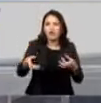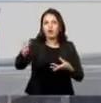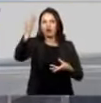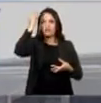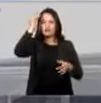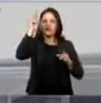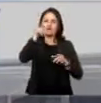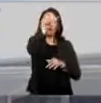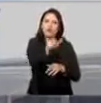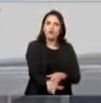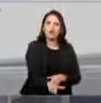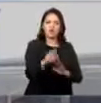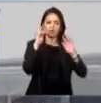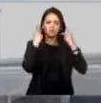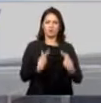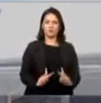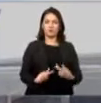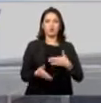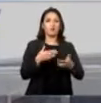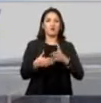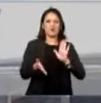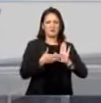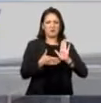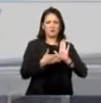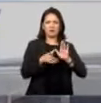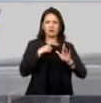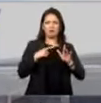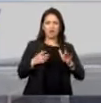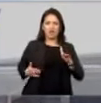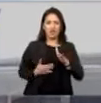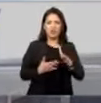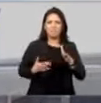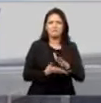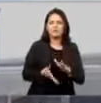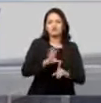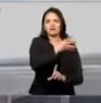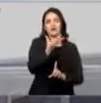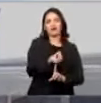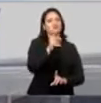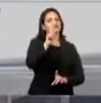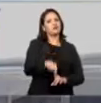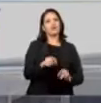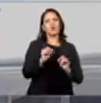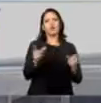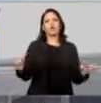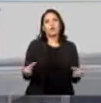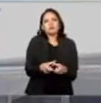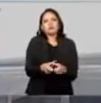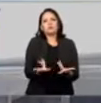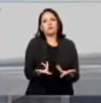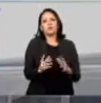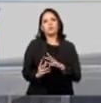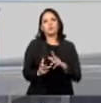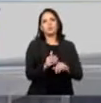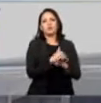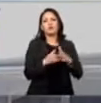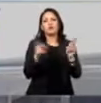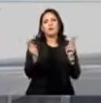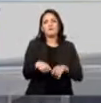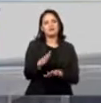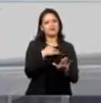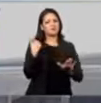ser humano, qualquer proposta de limitação da arte é, portanto, a proposta de apequenar o mundo e diminuir toda a nossa capacidade